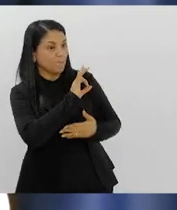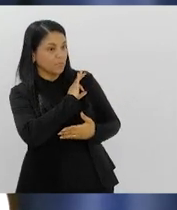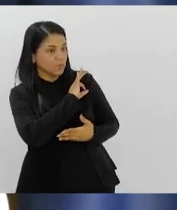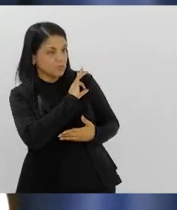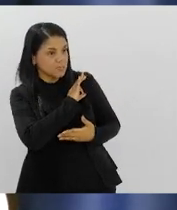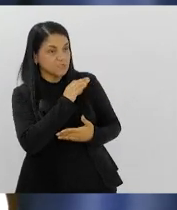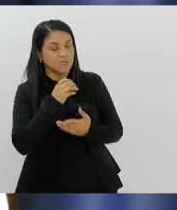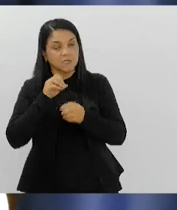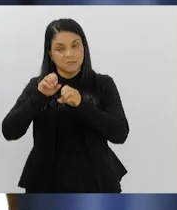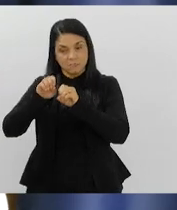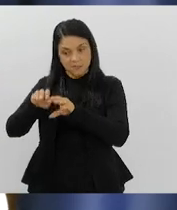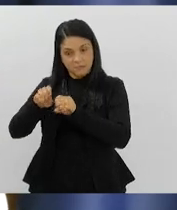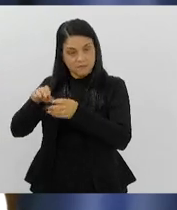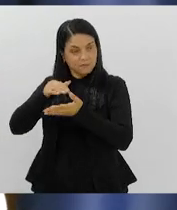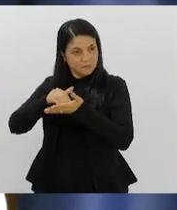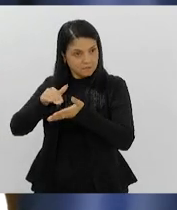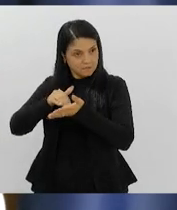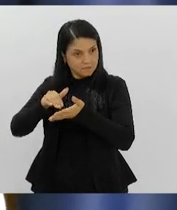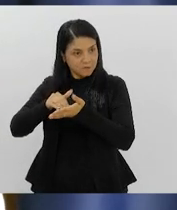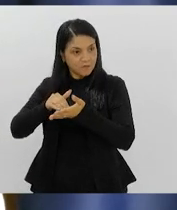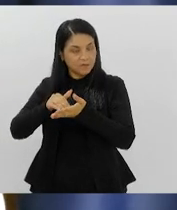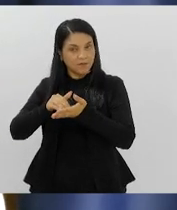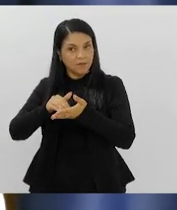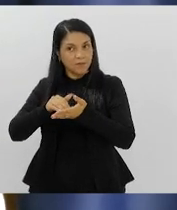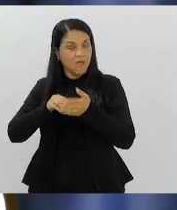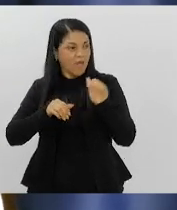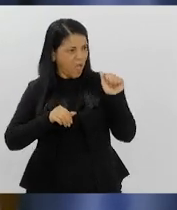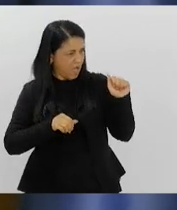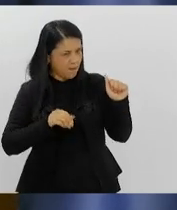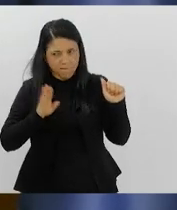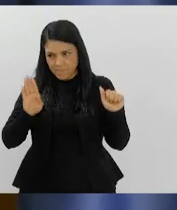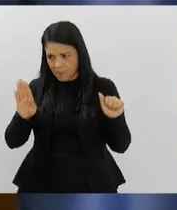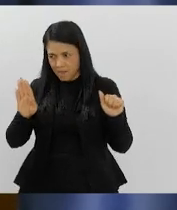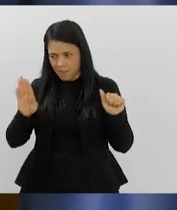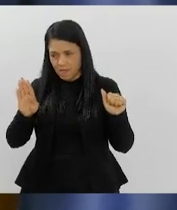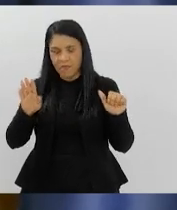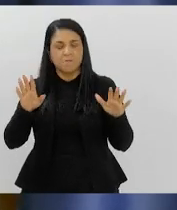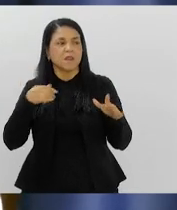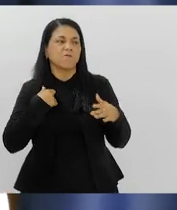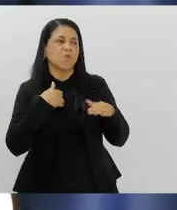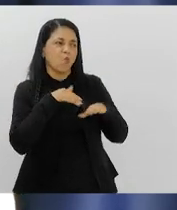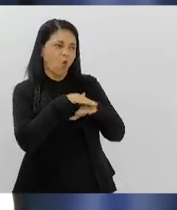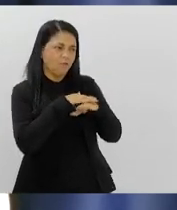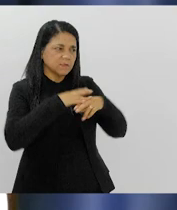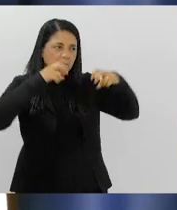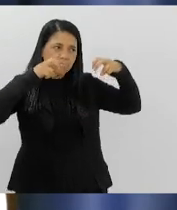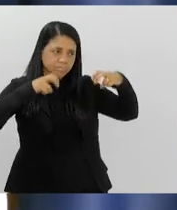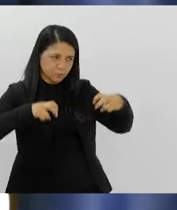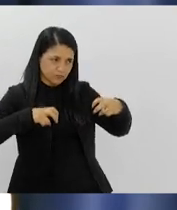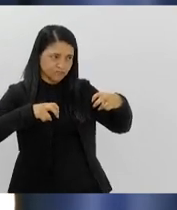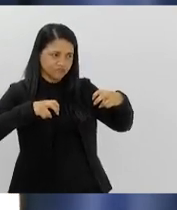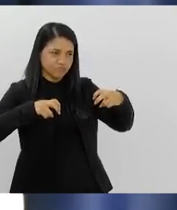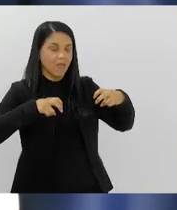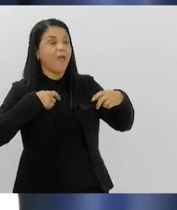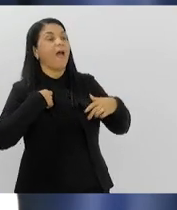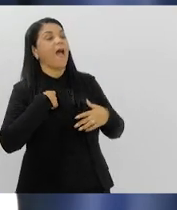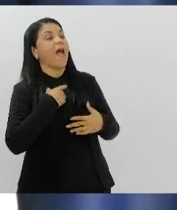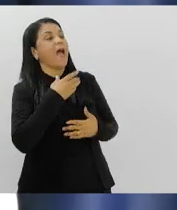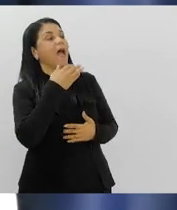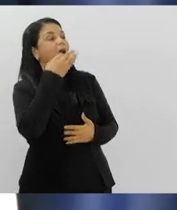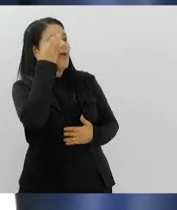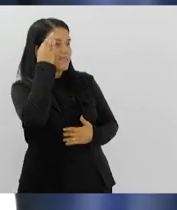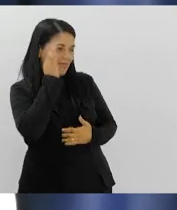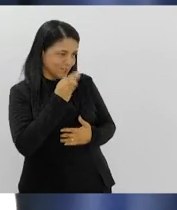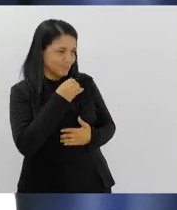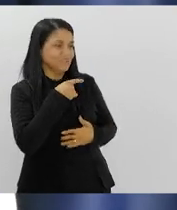A, vem B. Ou você fala A e eu retorno B. Aí, vamos conversar? A gente senta, conversa. Opa, agora eu entendi o que você precisa.